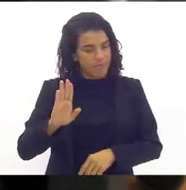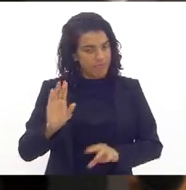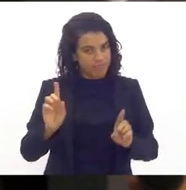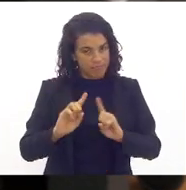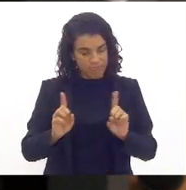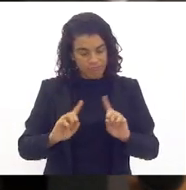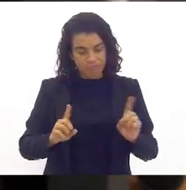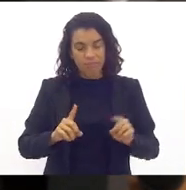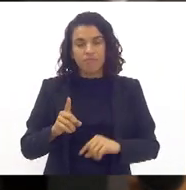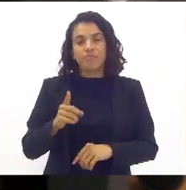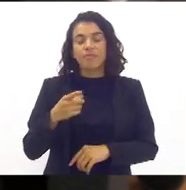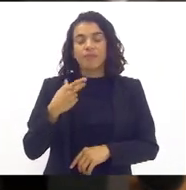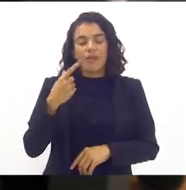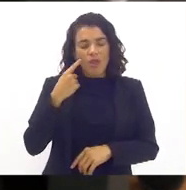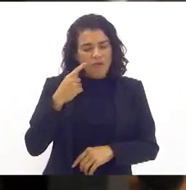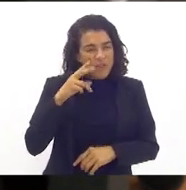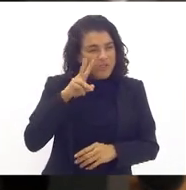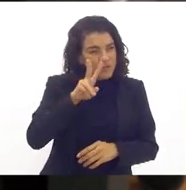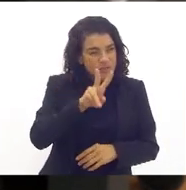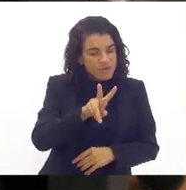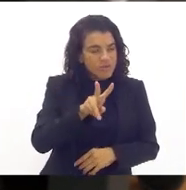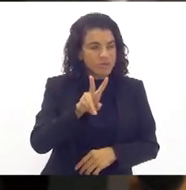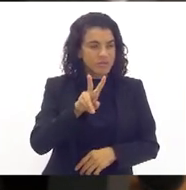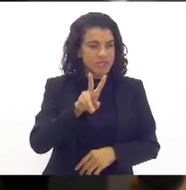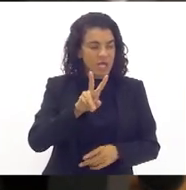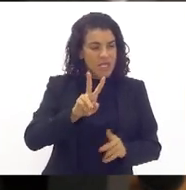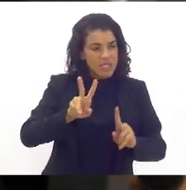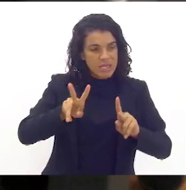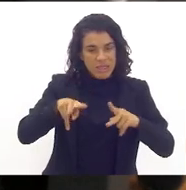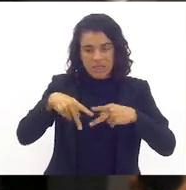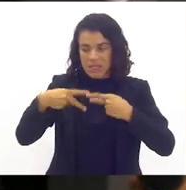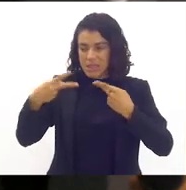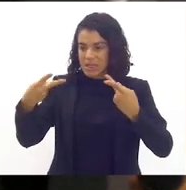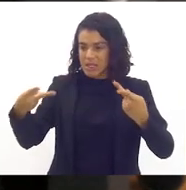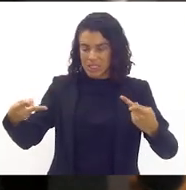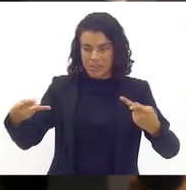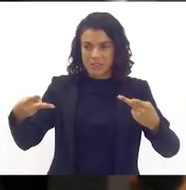eu entro lá, está escrito lá, transferências,